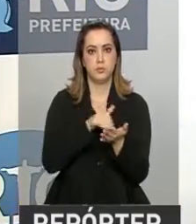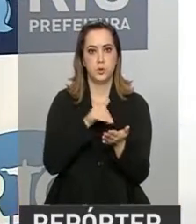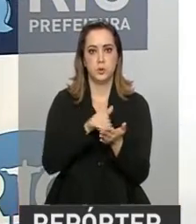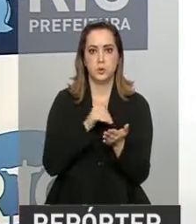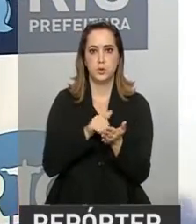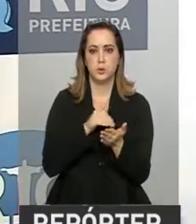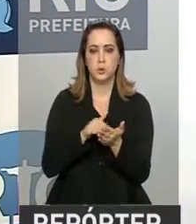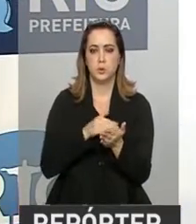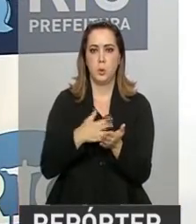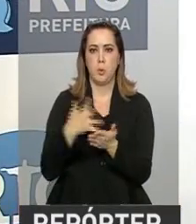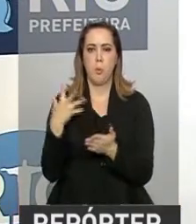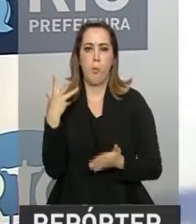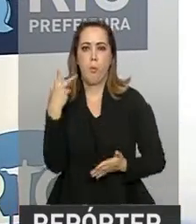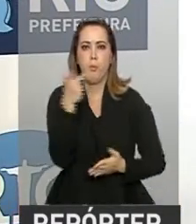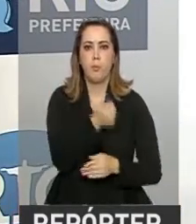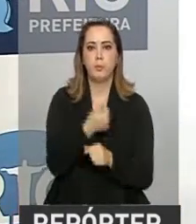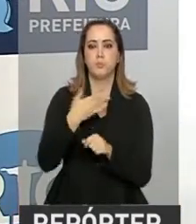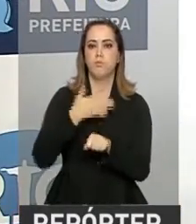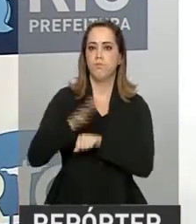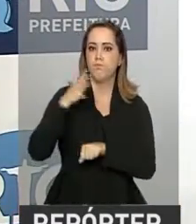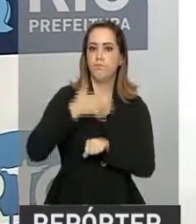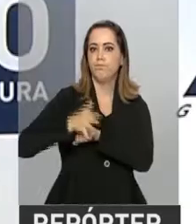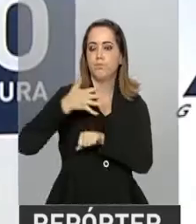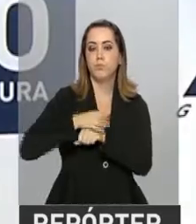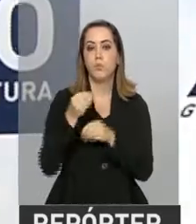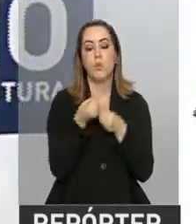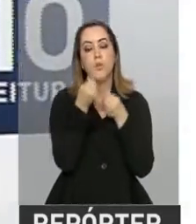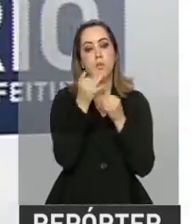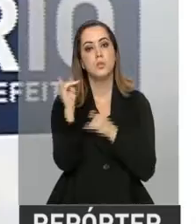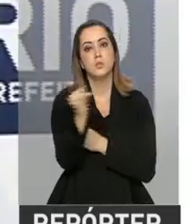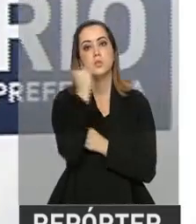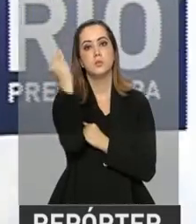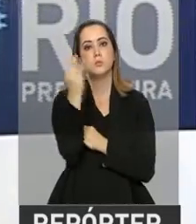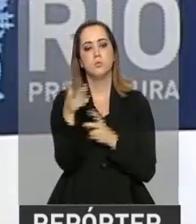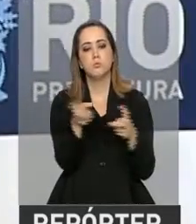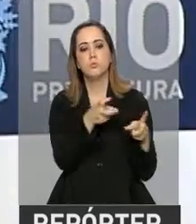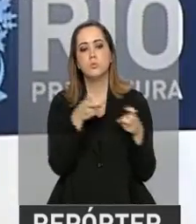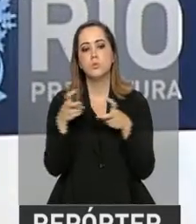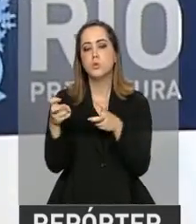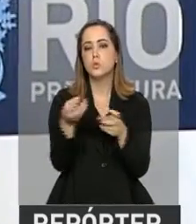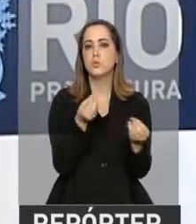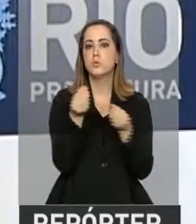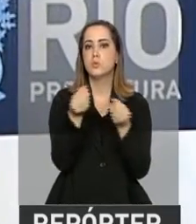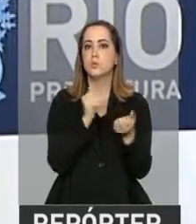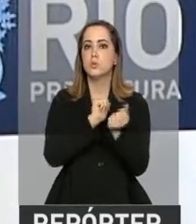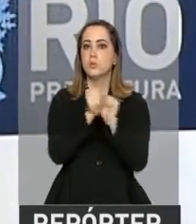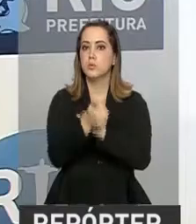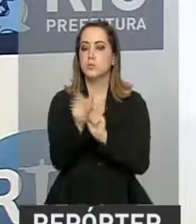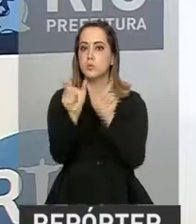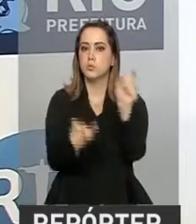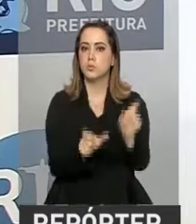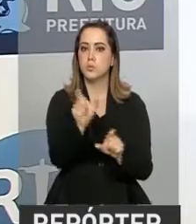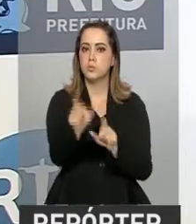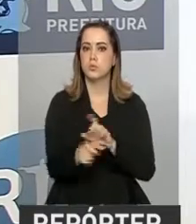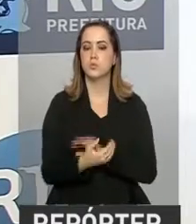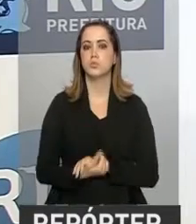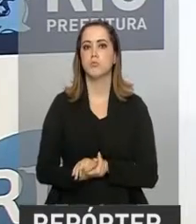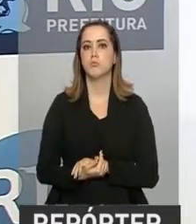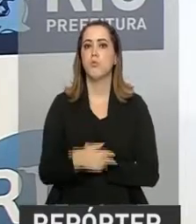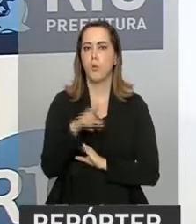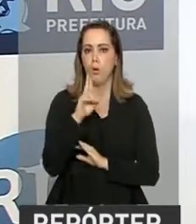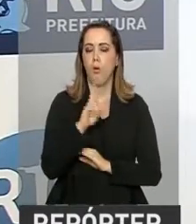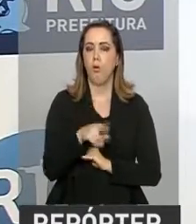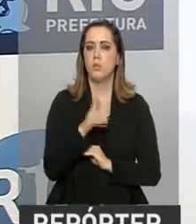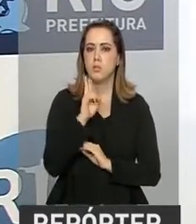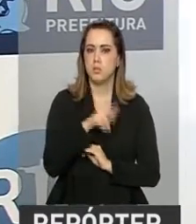rendimento do Ministério do Esporte destaca a importância de se notar a melhora no nível dos esportes nacionais. Os resultados melhoraram